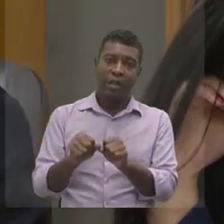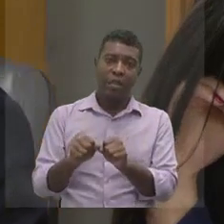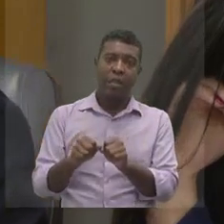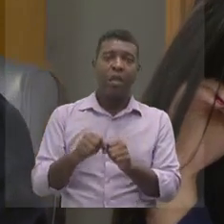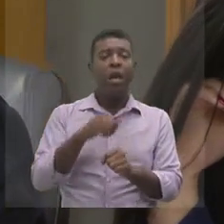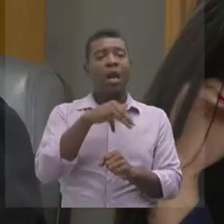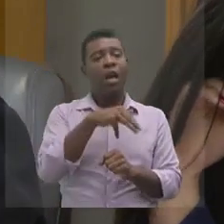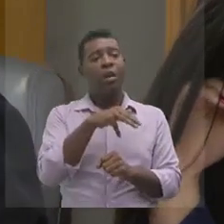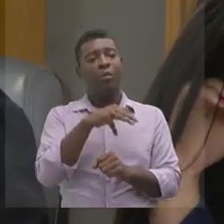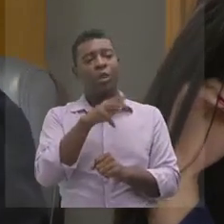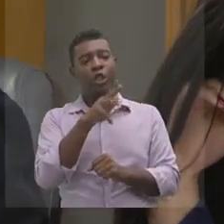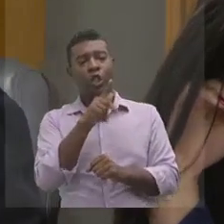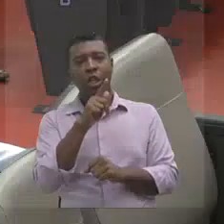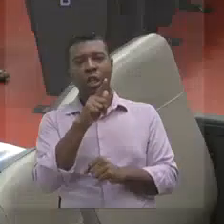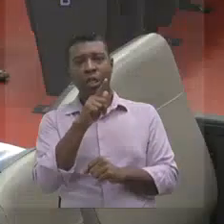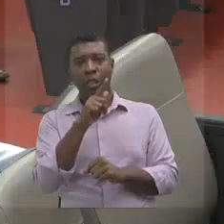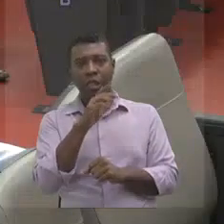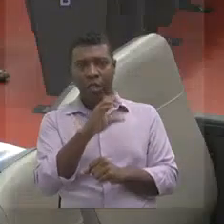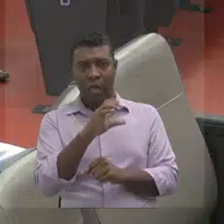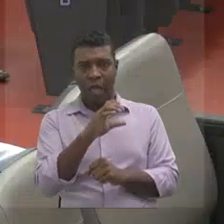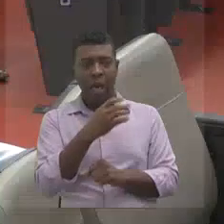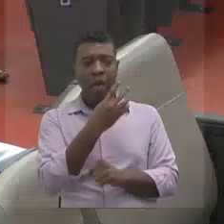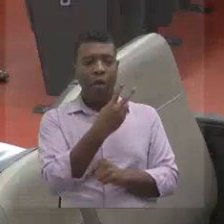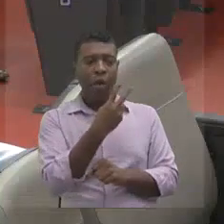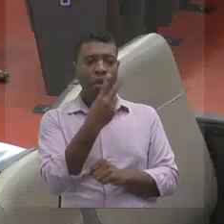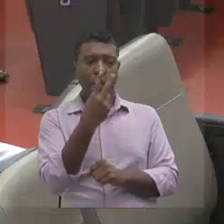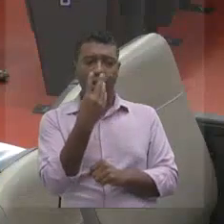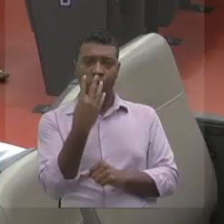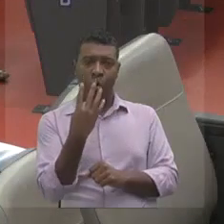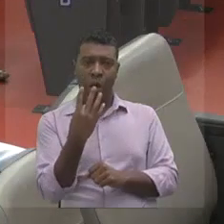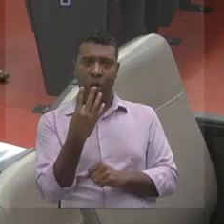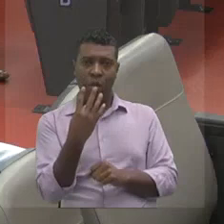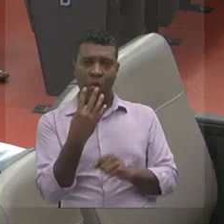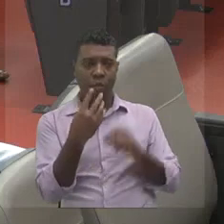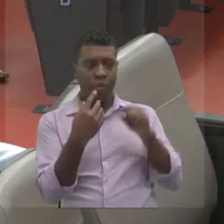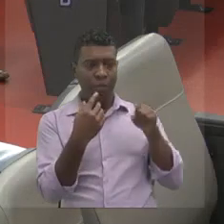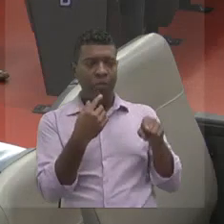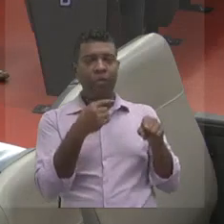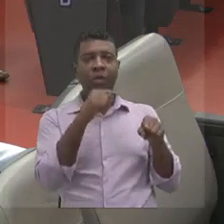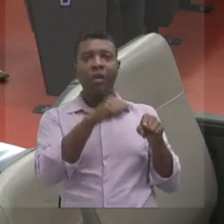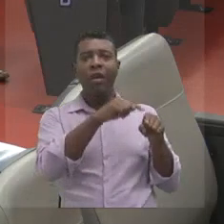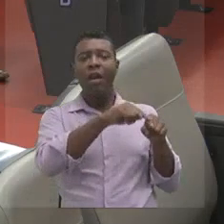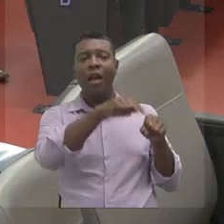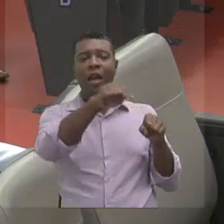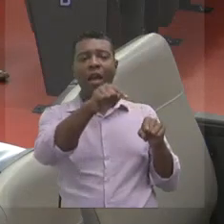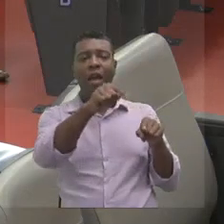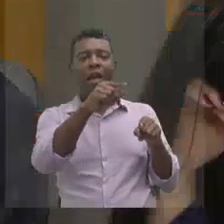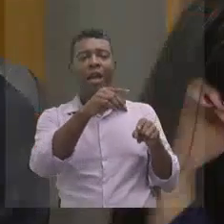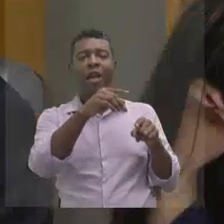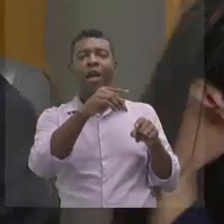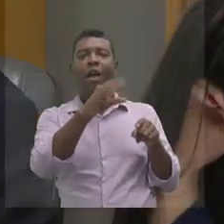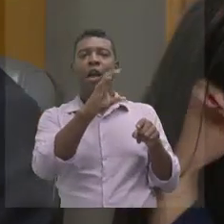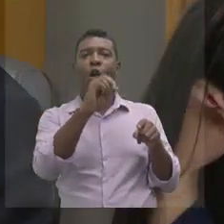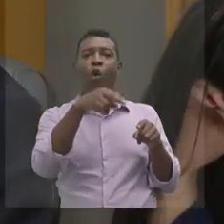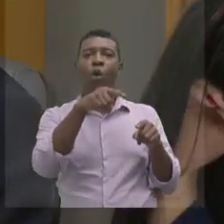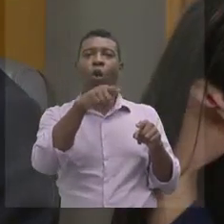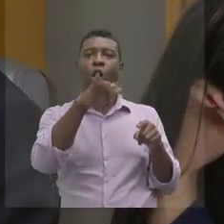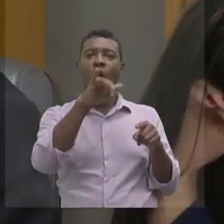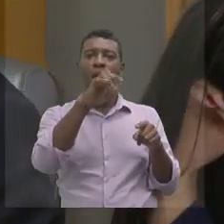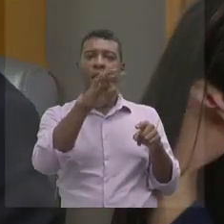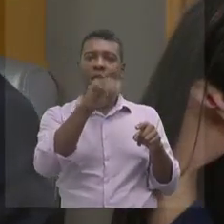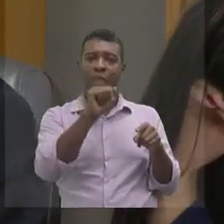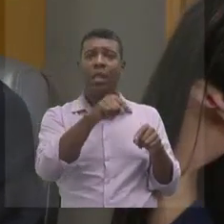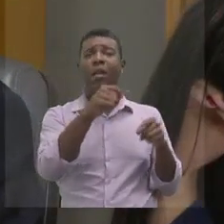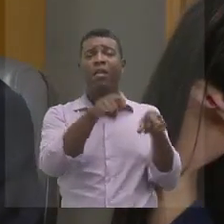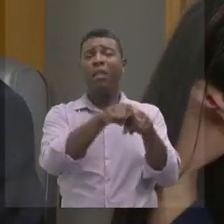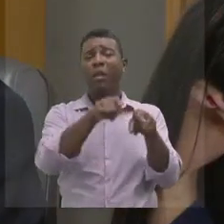464 que liga Sacramento a conquista a Delta 0,50 também numa situação de miséria precisando